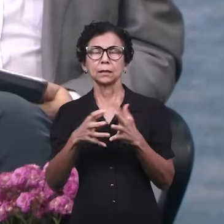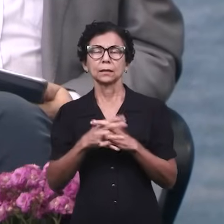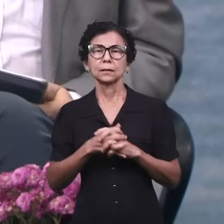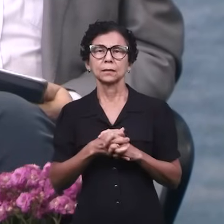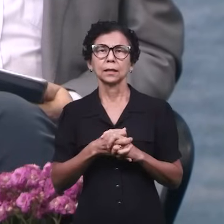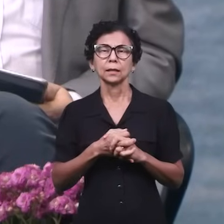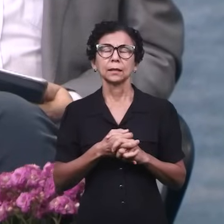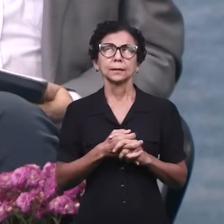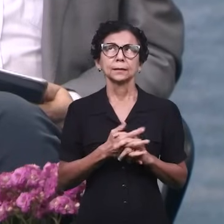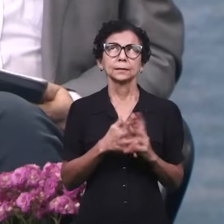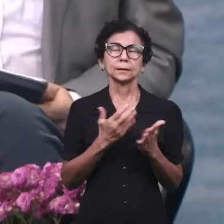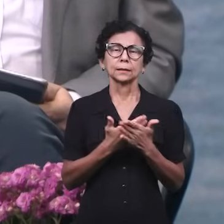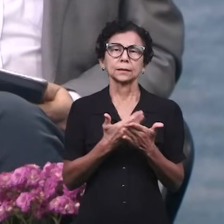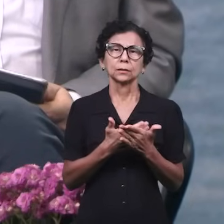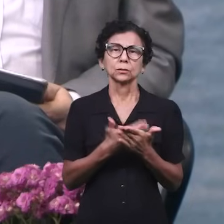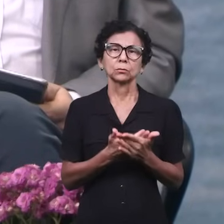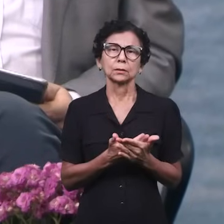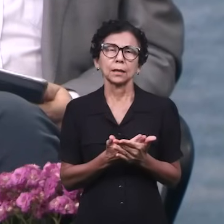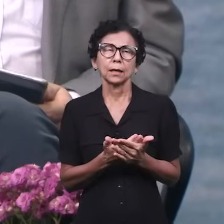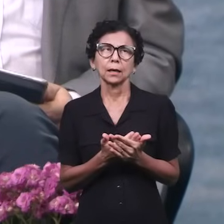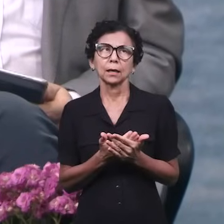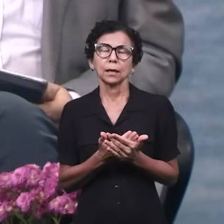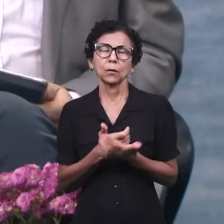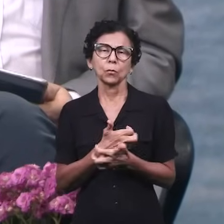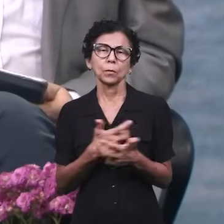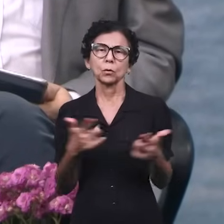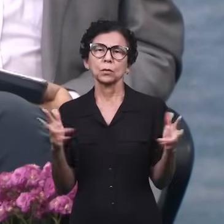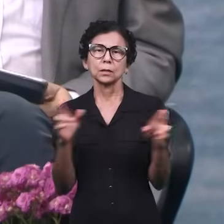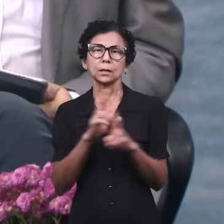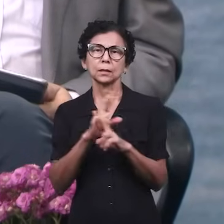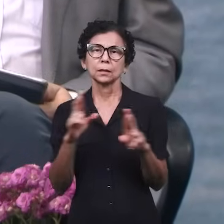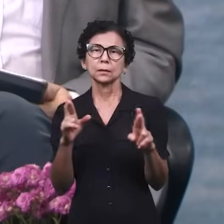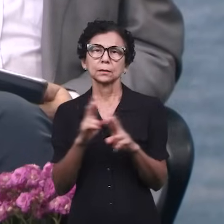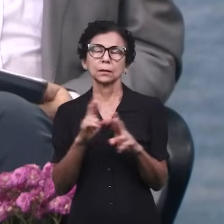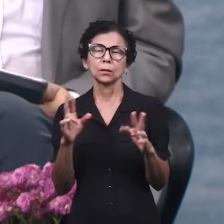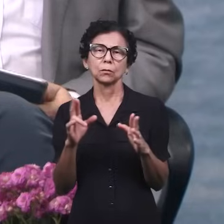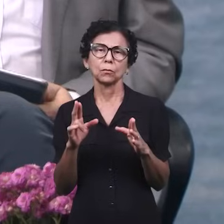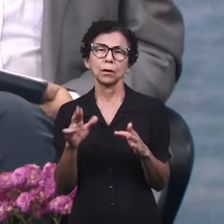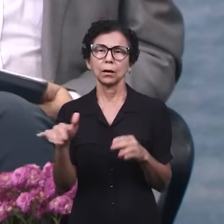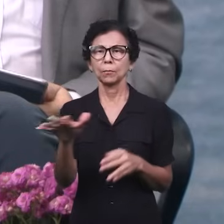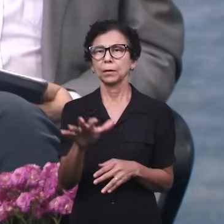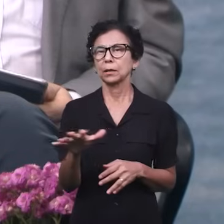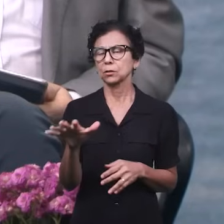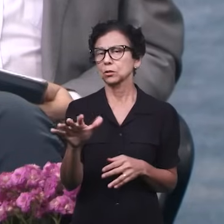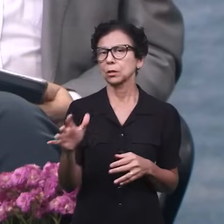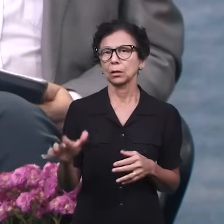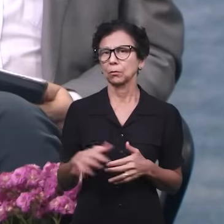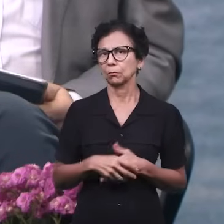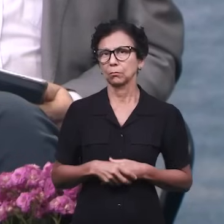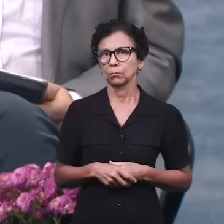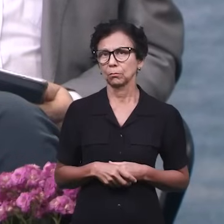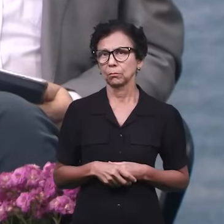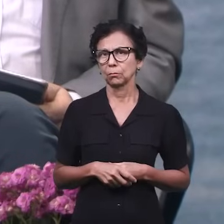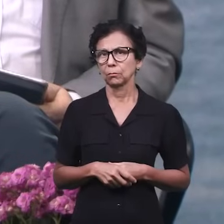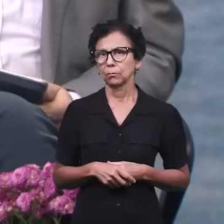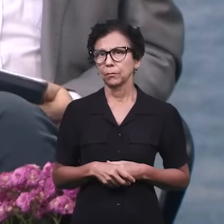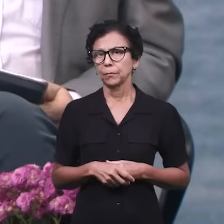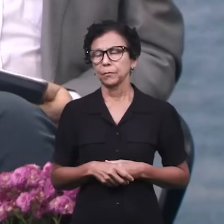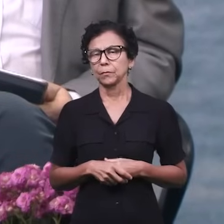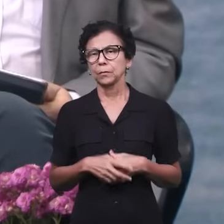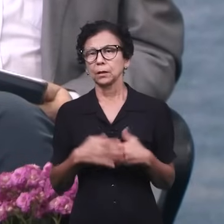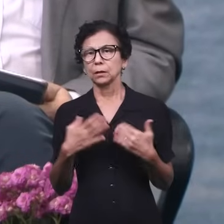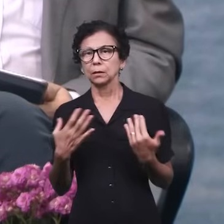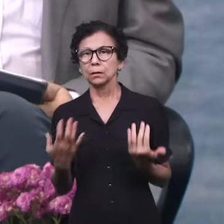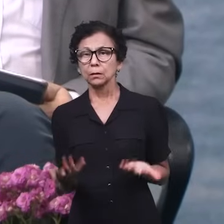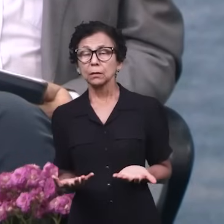Oriente Médio é claro que eh na Bíblia você vai ter as raízes as raízes que